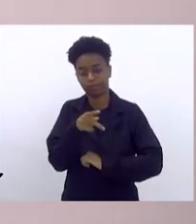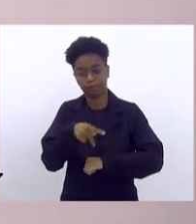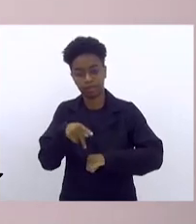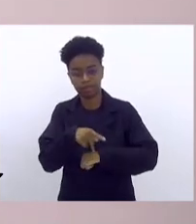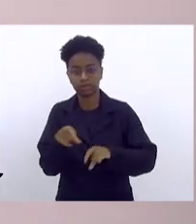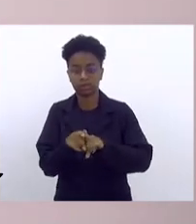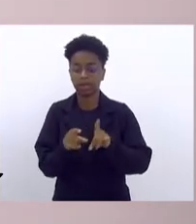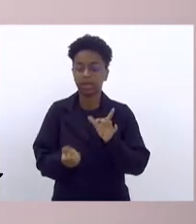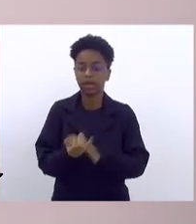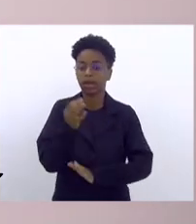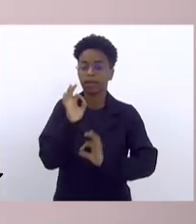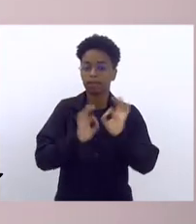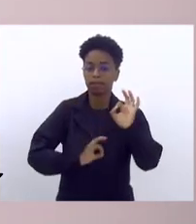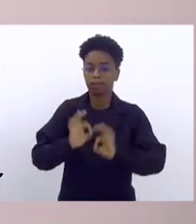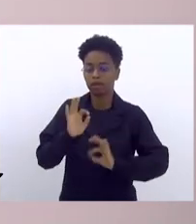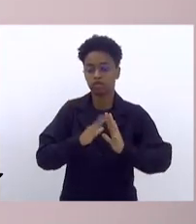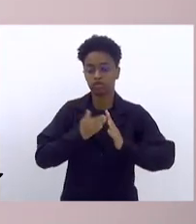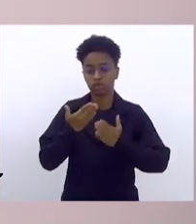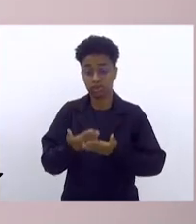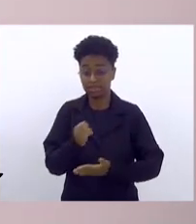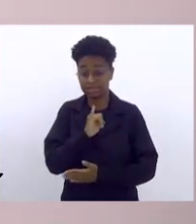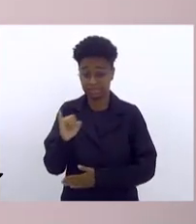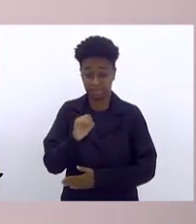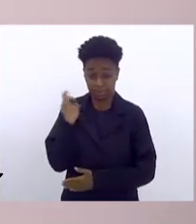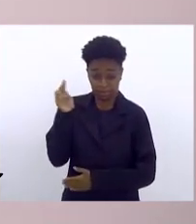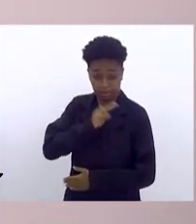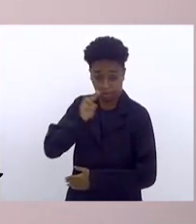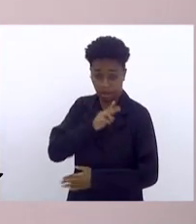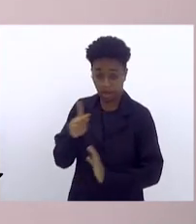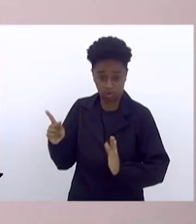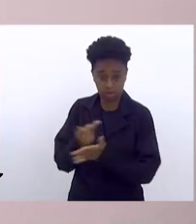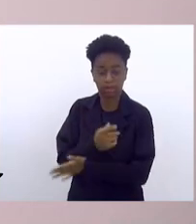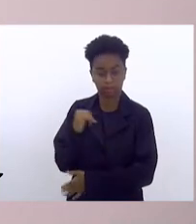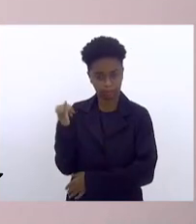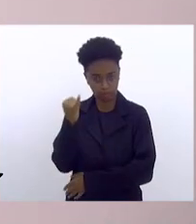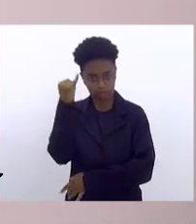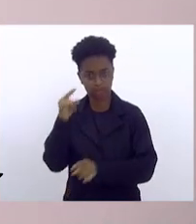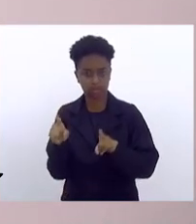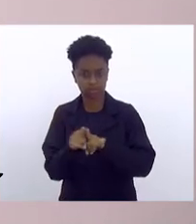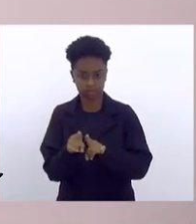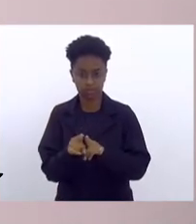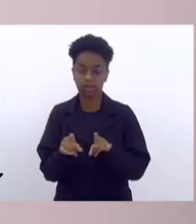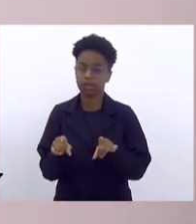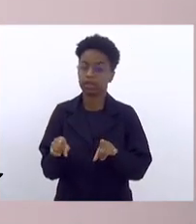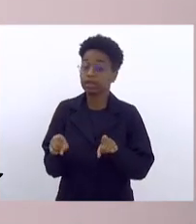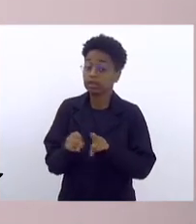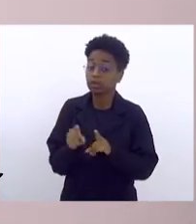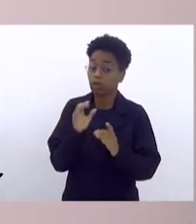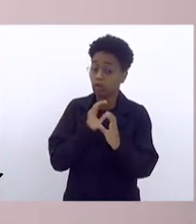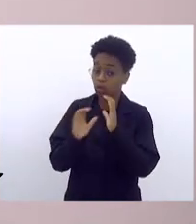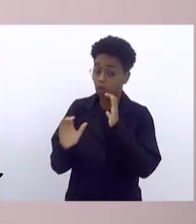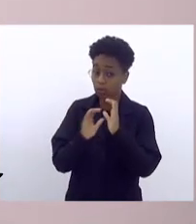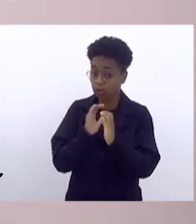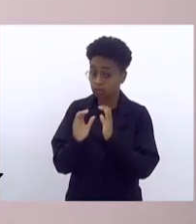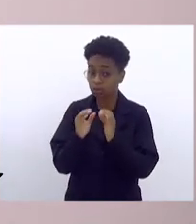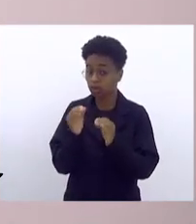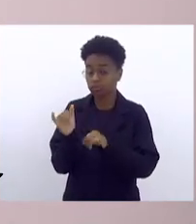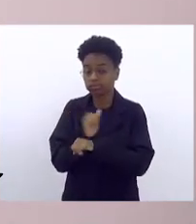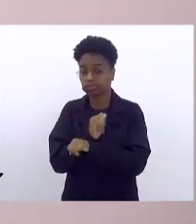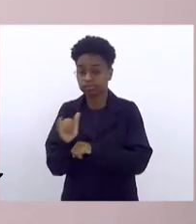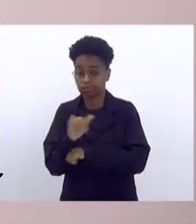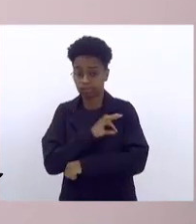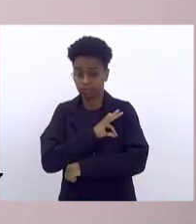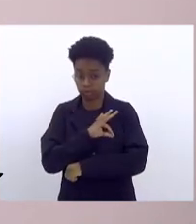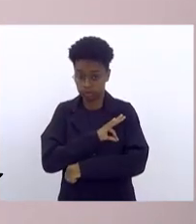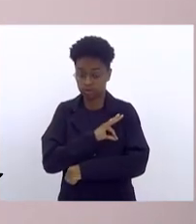escolas diante de situações de emergência também é importante em comunicação aos equipamentos policiais